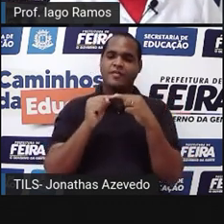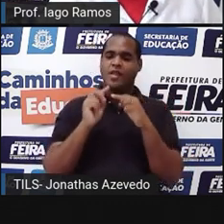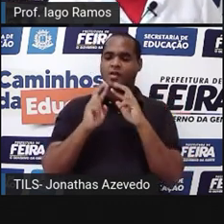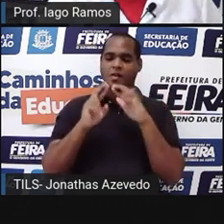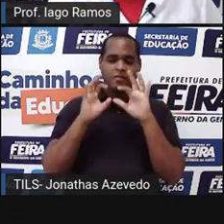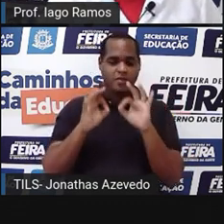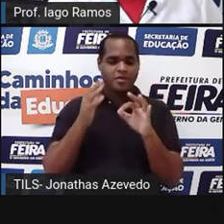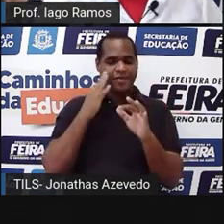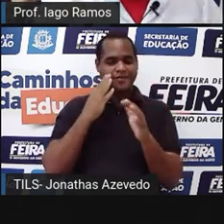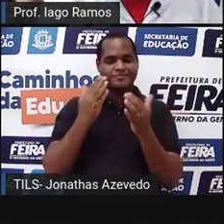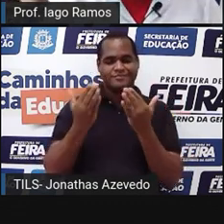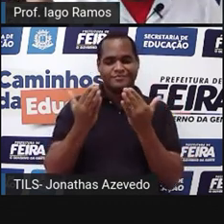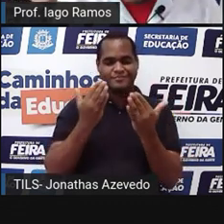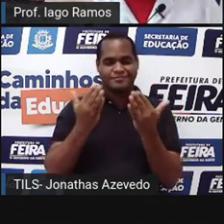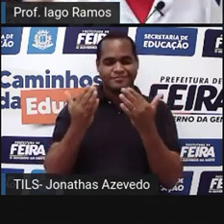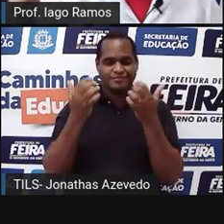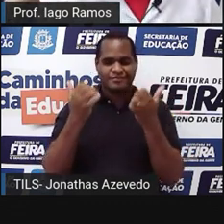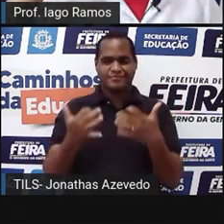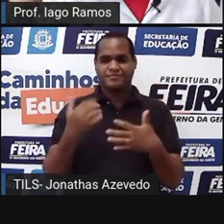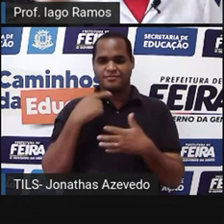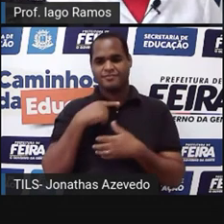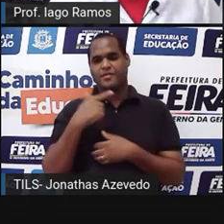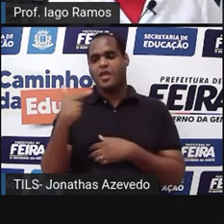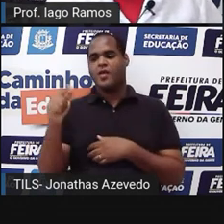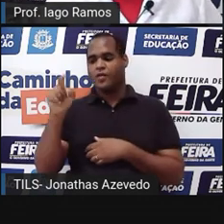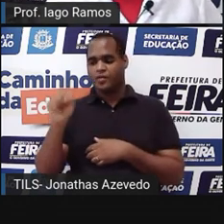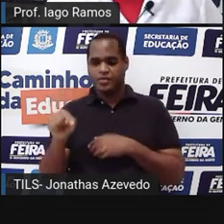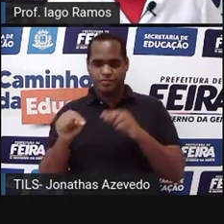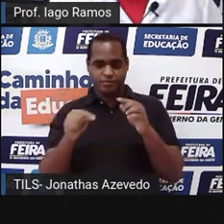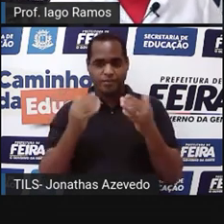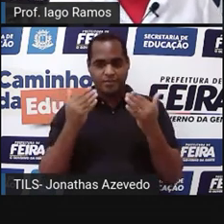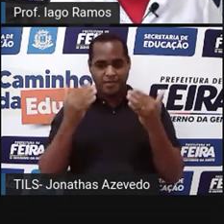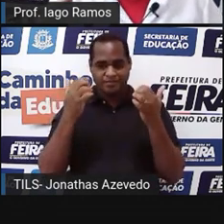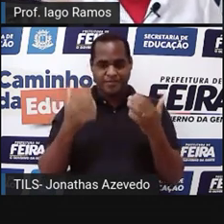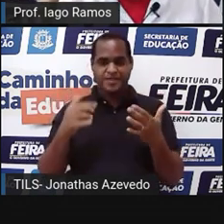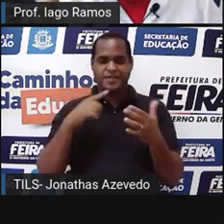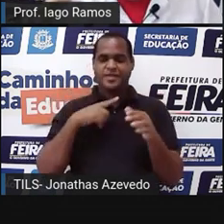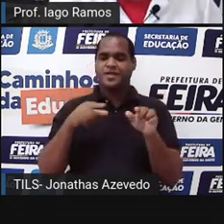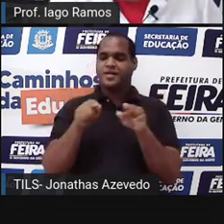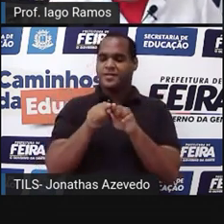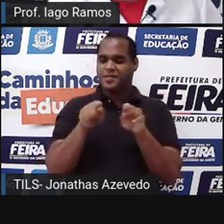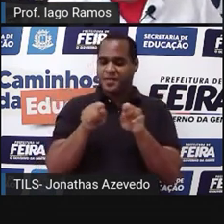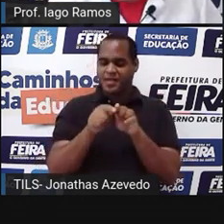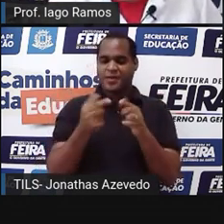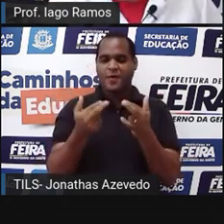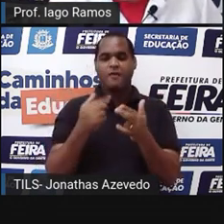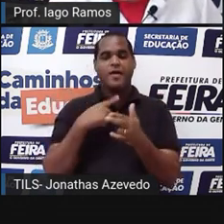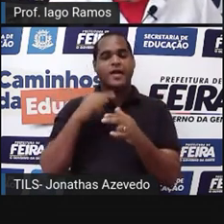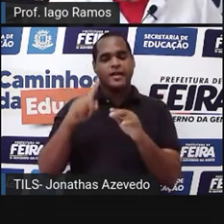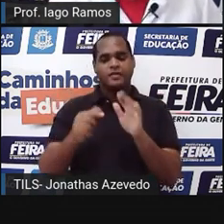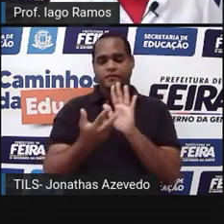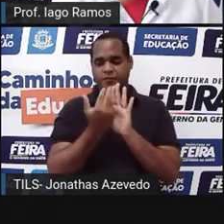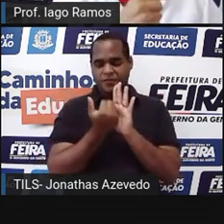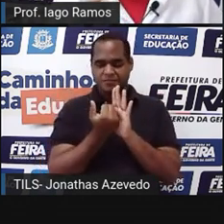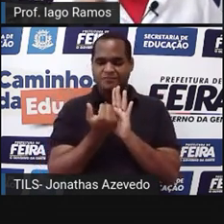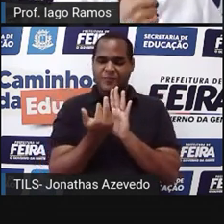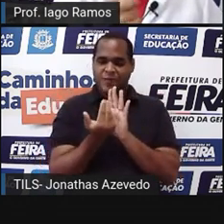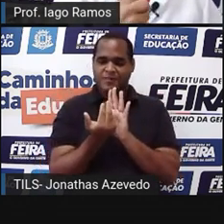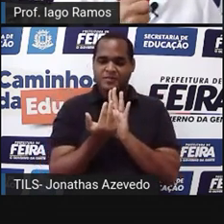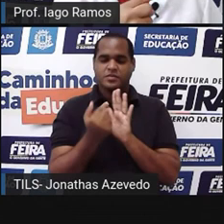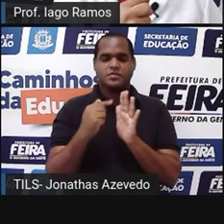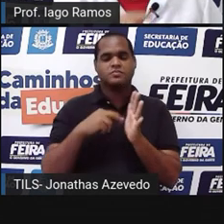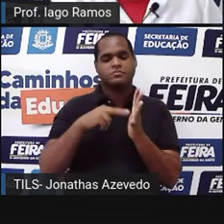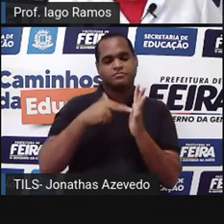de proporcionalidade. Os lados correspondentes também são proporcionais. As figuras são semelhantes, tá? E